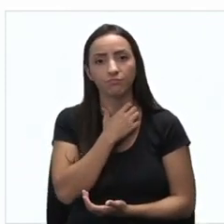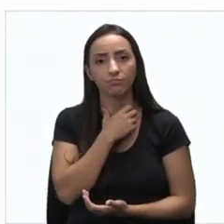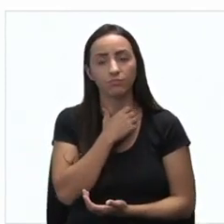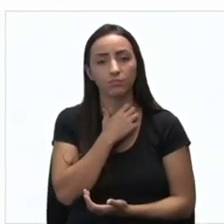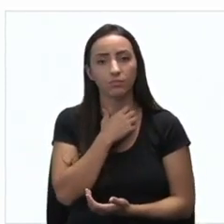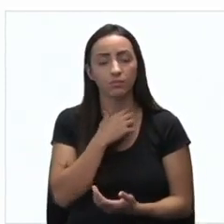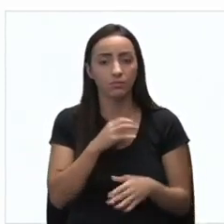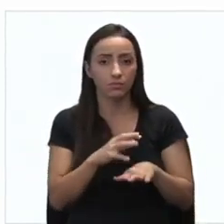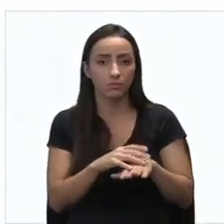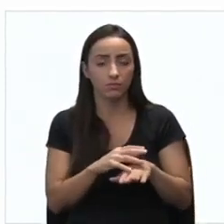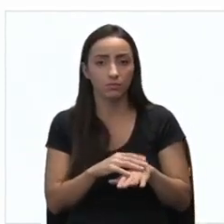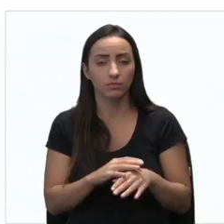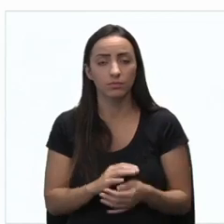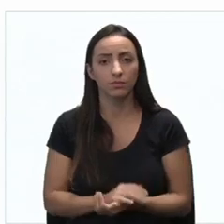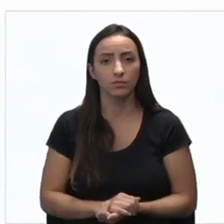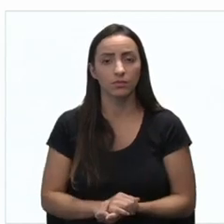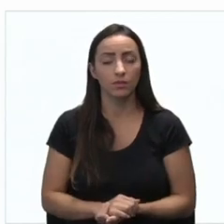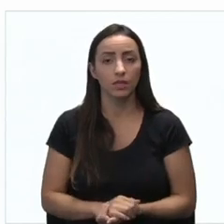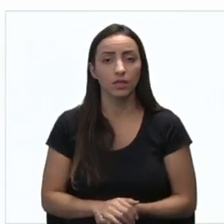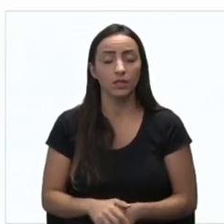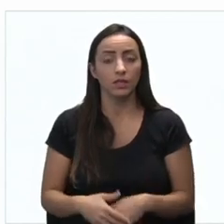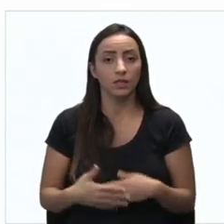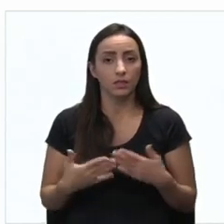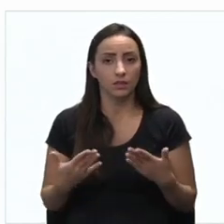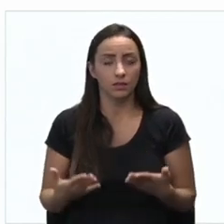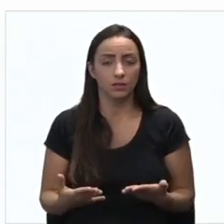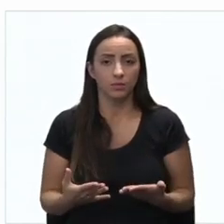do adoecimento, né? Então,